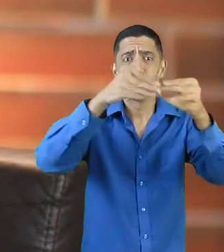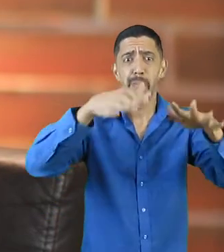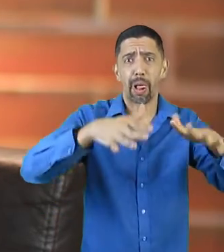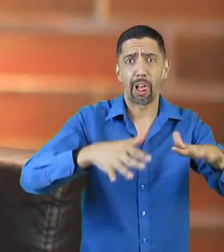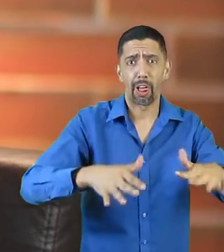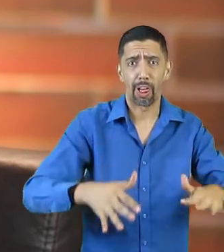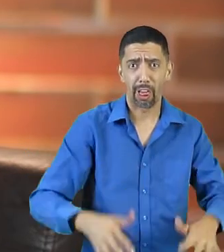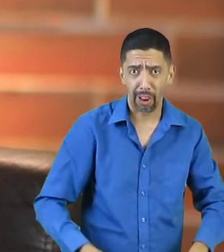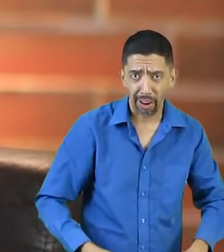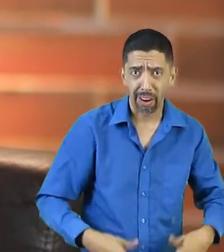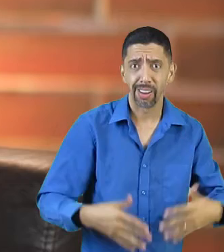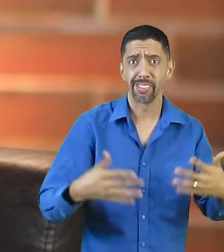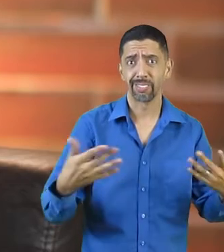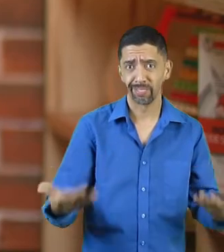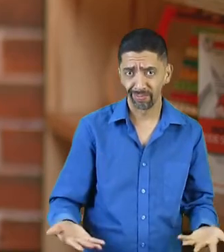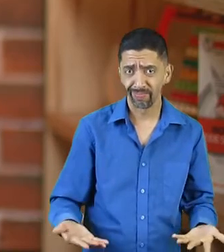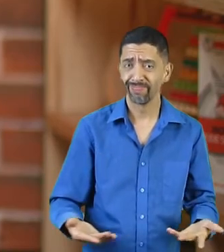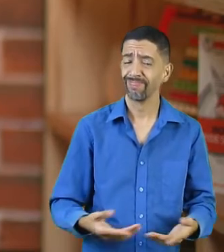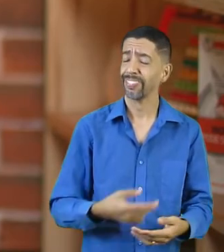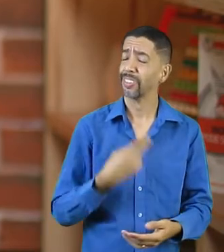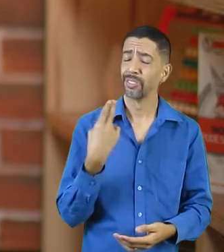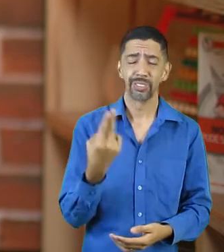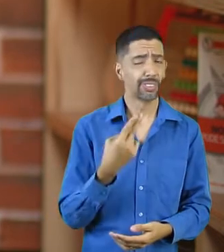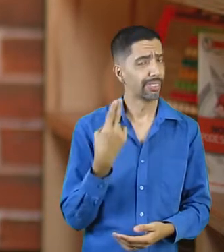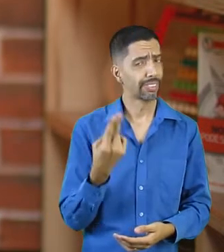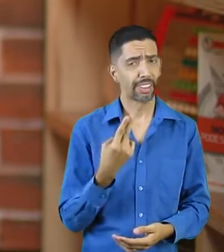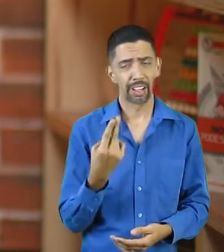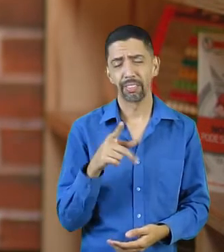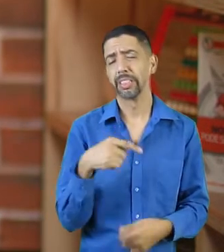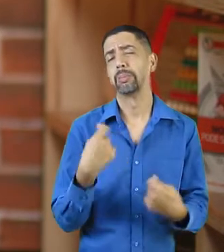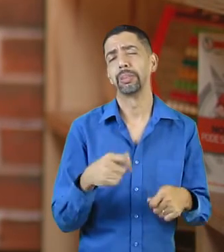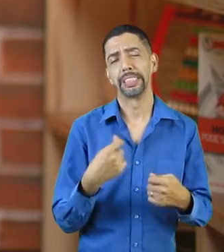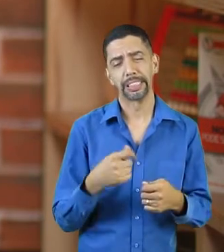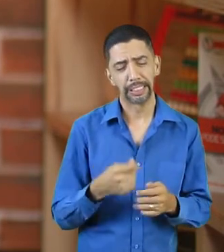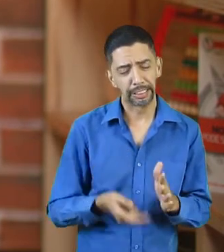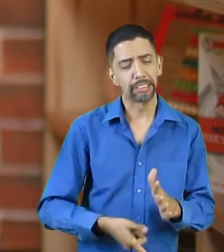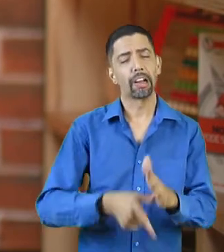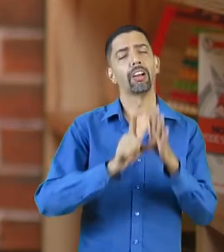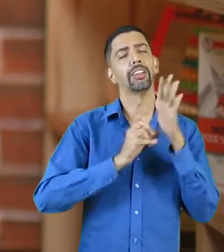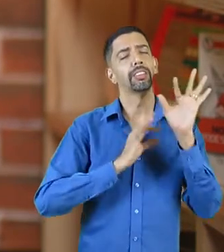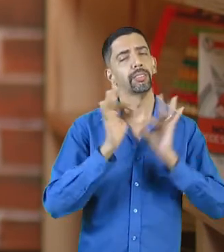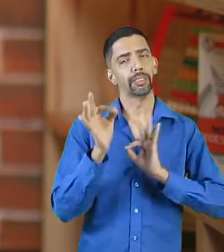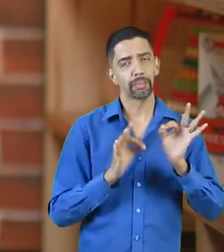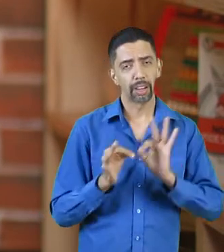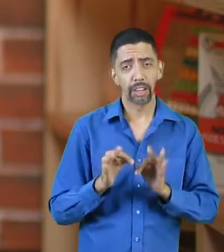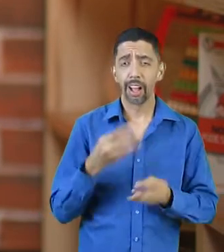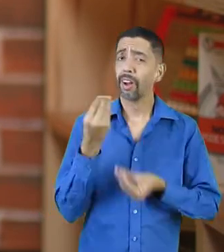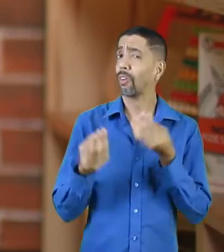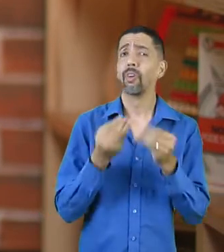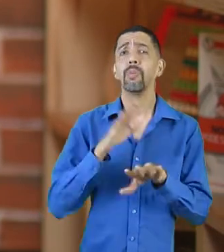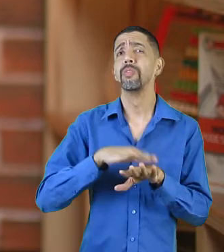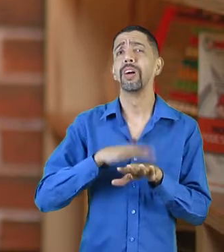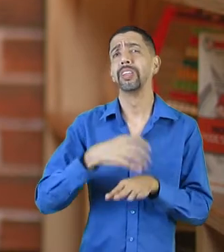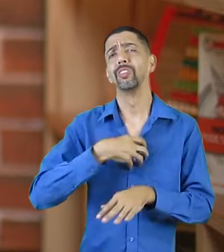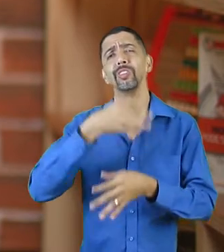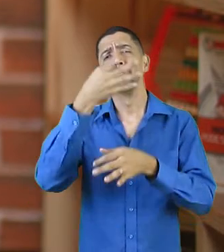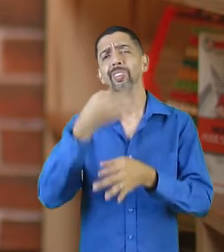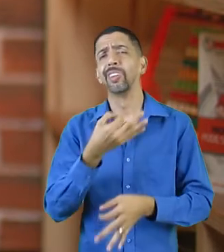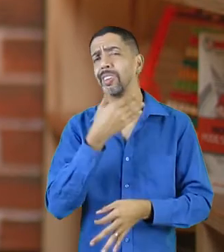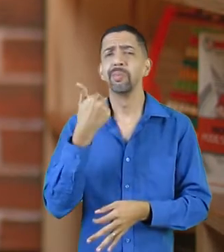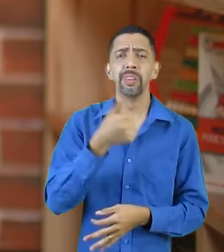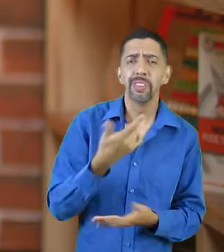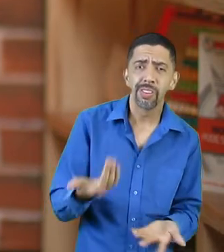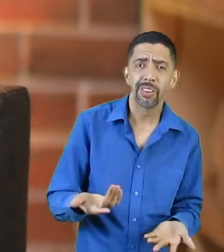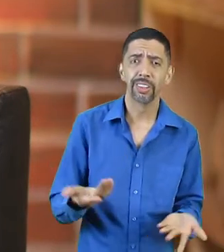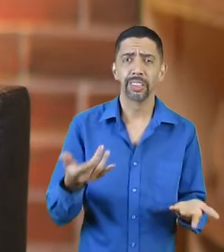quebrado financeiramente falando. Então não dá para a gente cometer erros desse tipo. Qual a melhor forma de fazer com que não